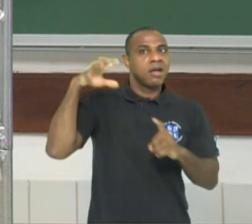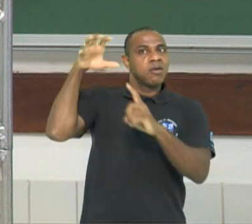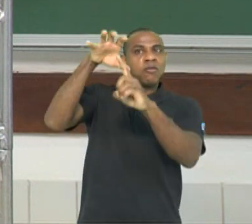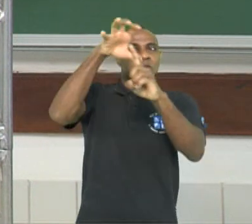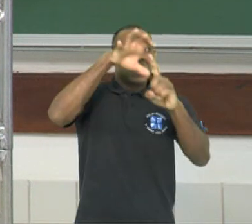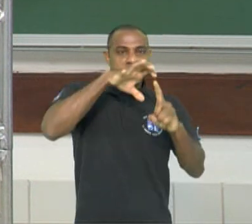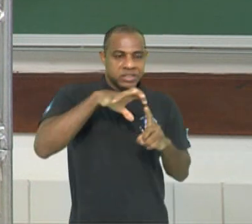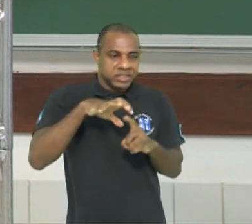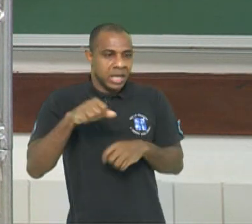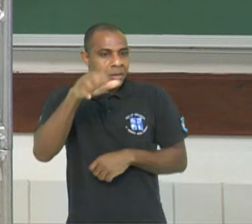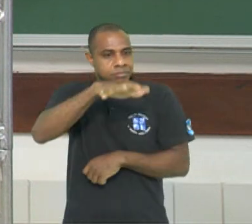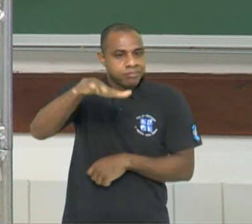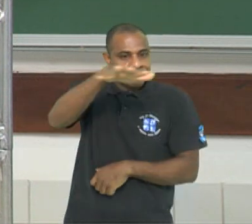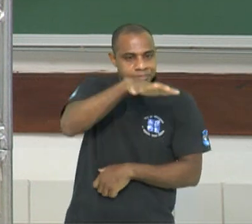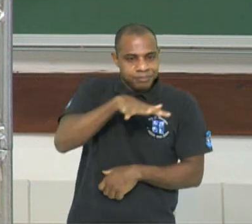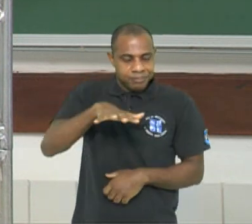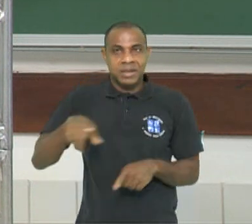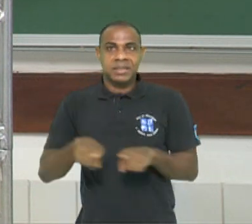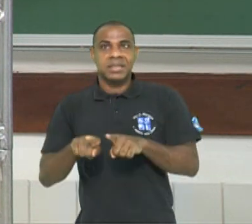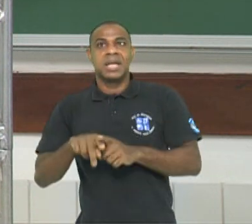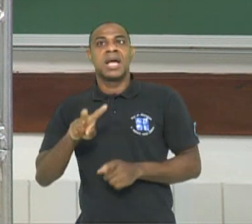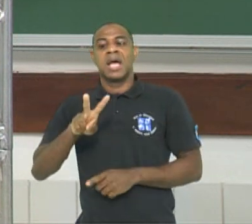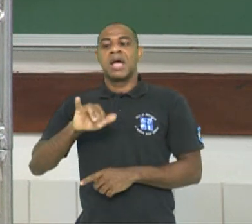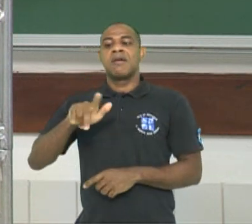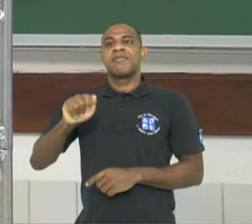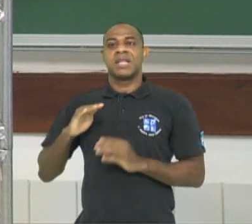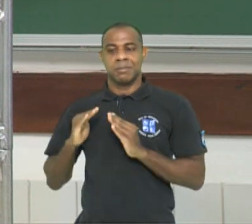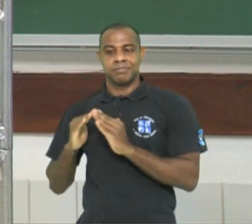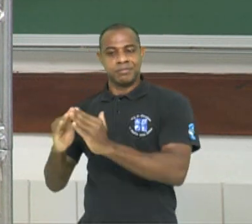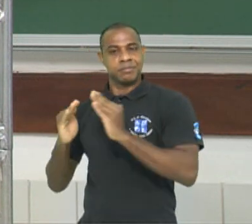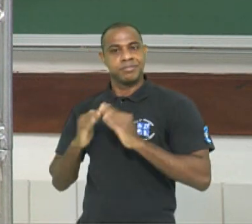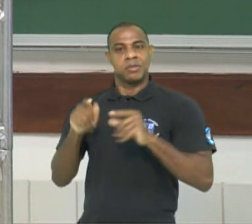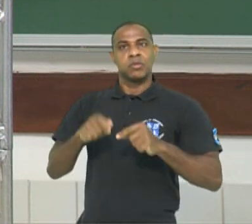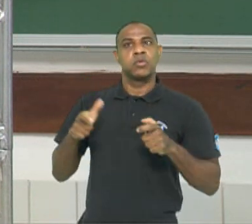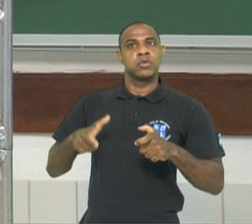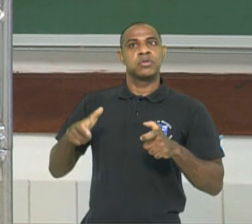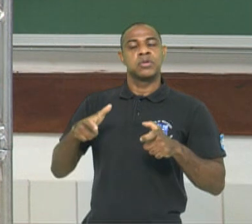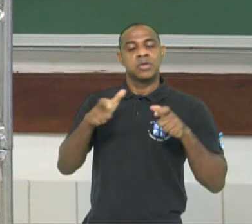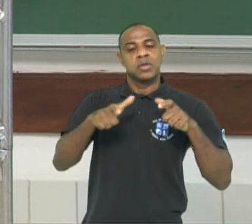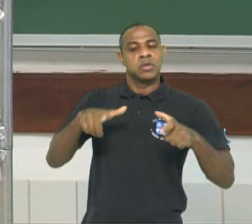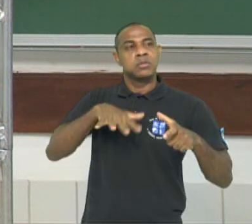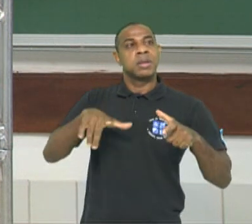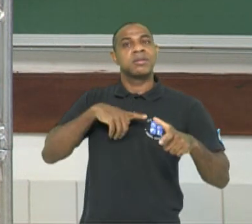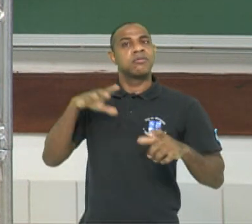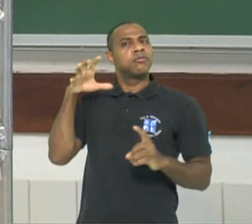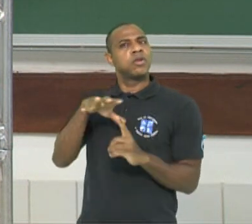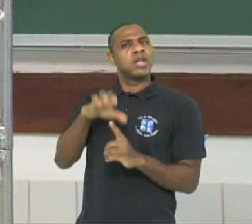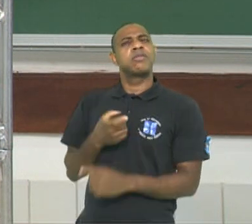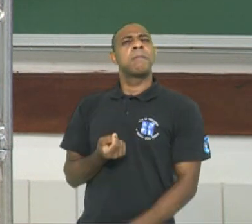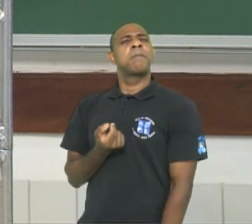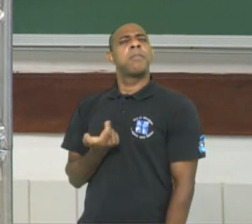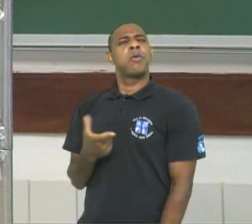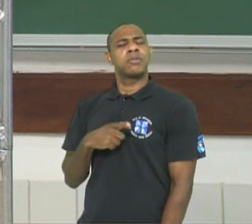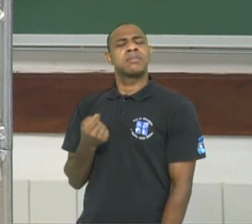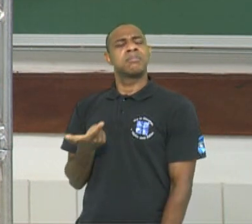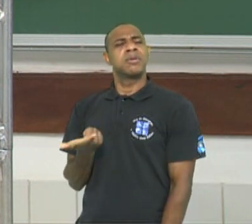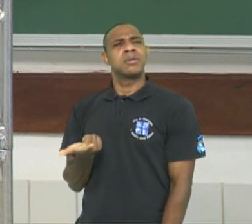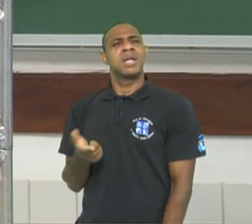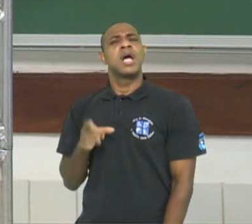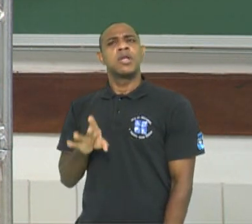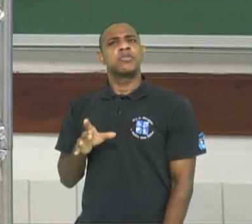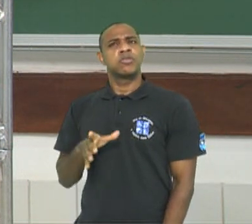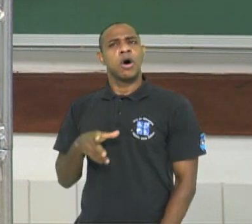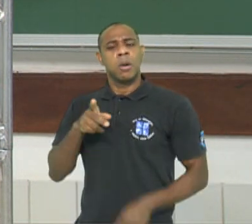nós chegamos à vila, ou aquele espaço que influencia, mas muito pouco, apenas a